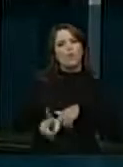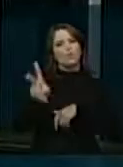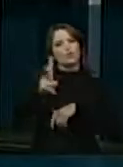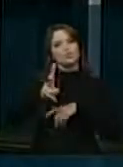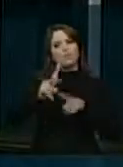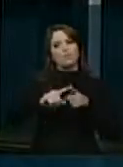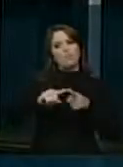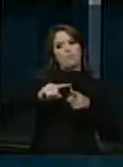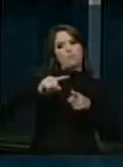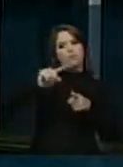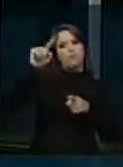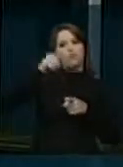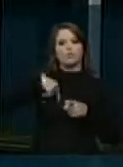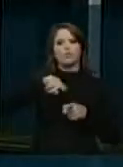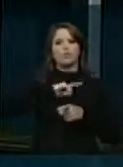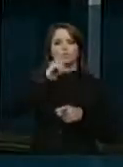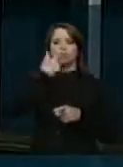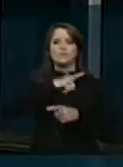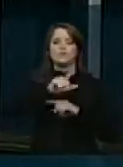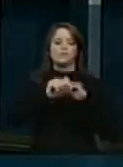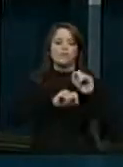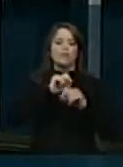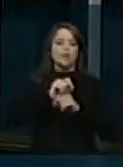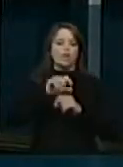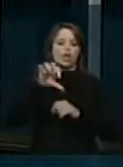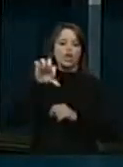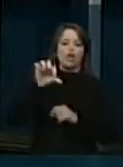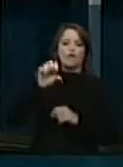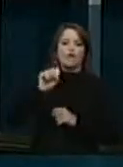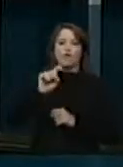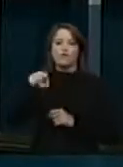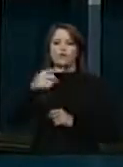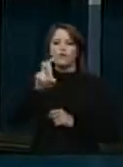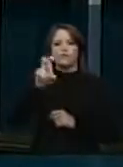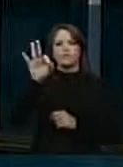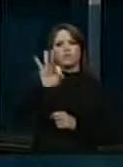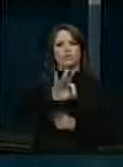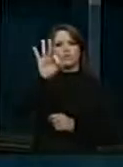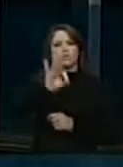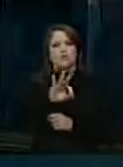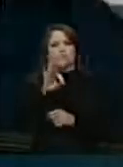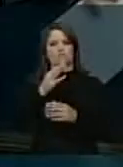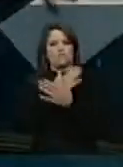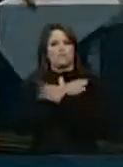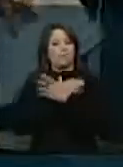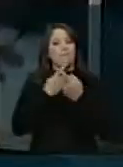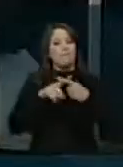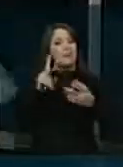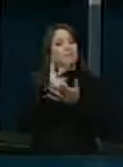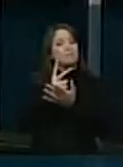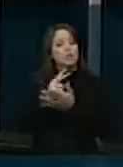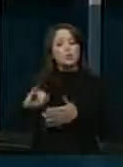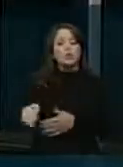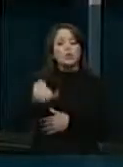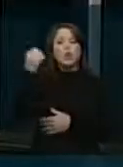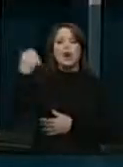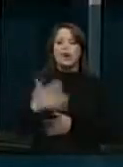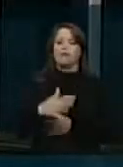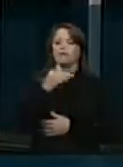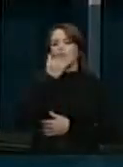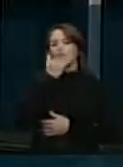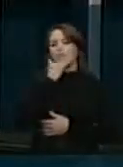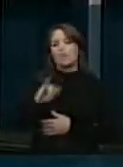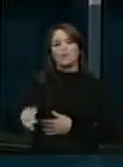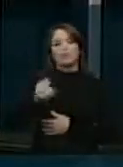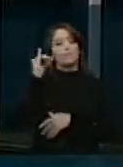num crescente, que nós possamos chegar aí a 9%, 8,5%, mesmo assim ainda são os juros mais altos